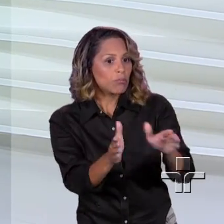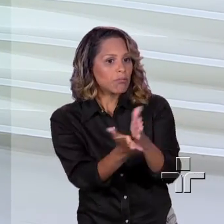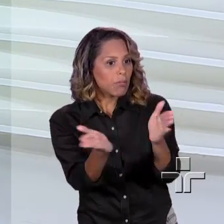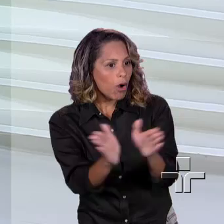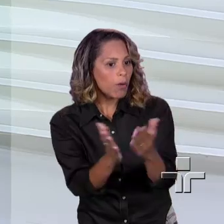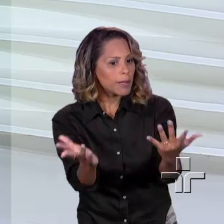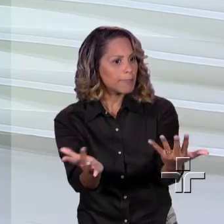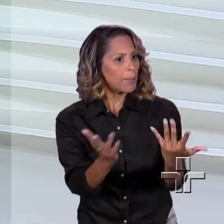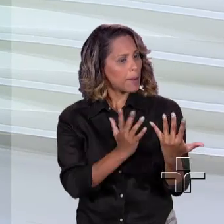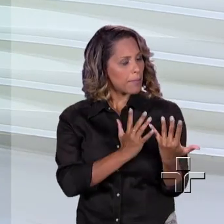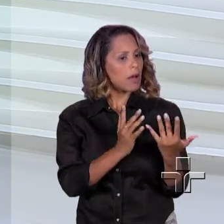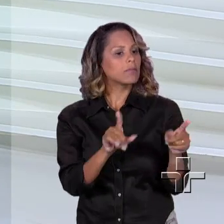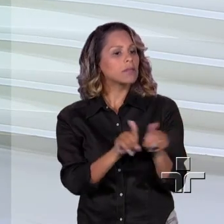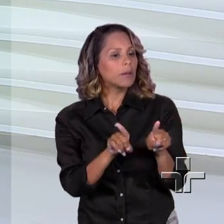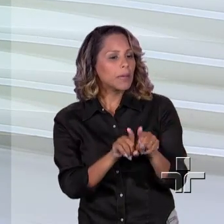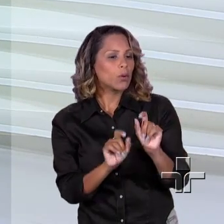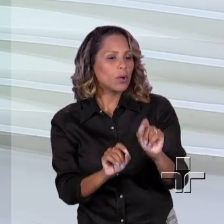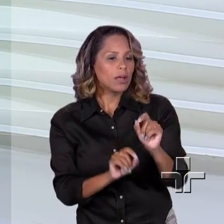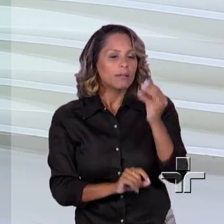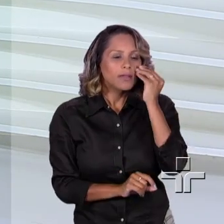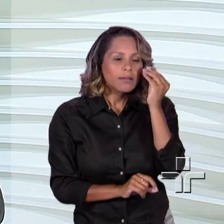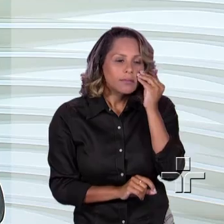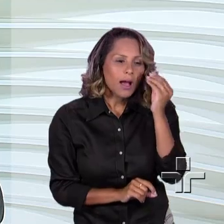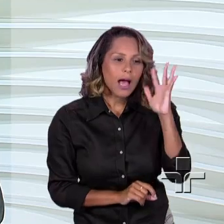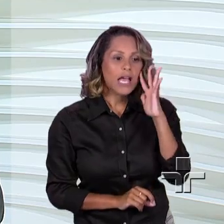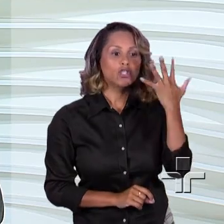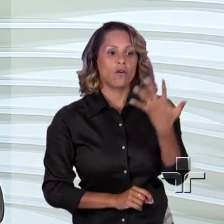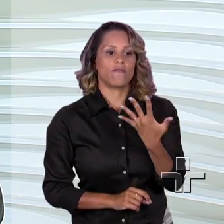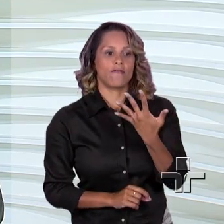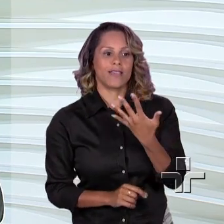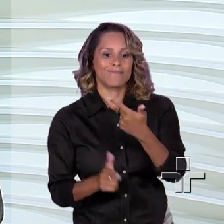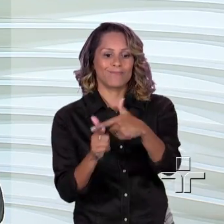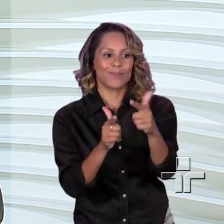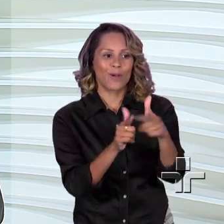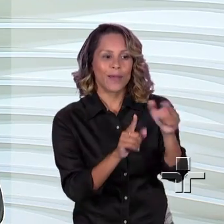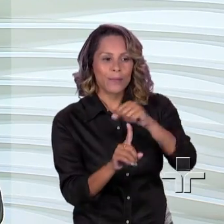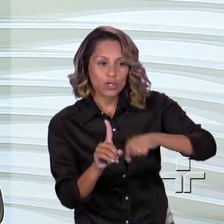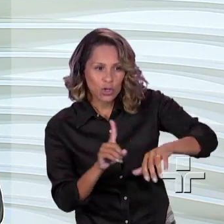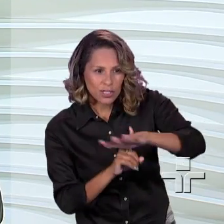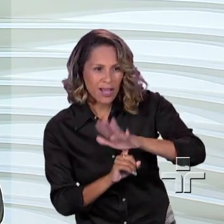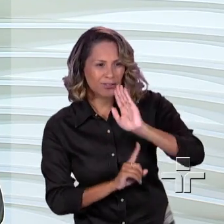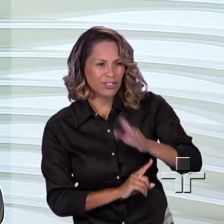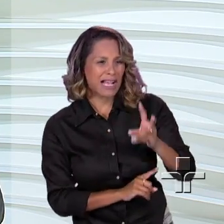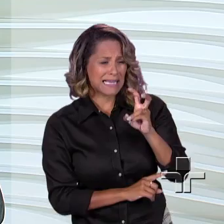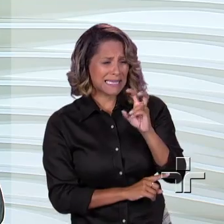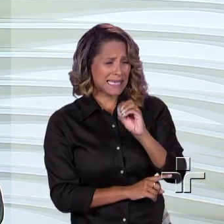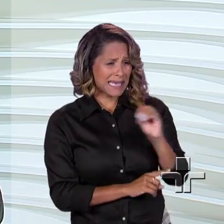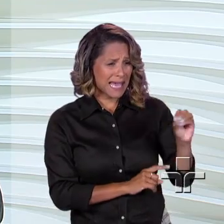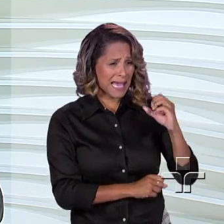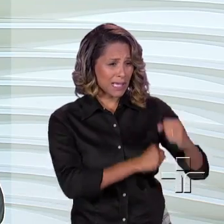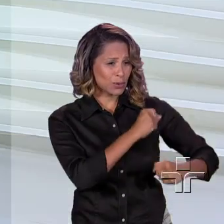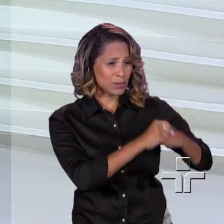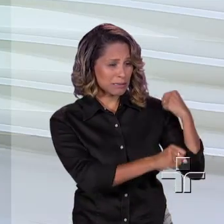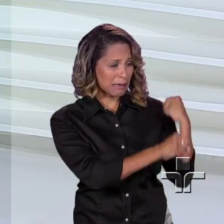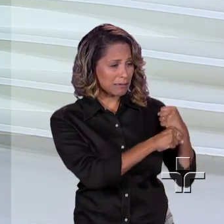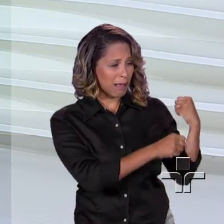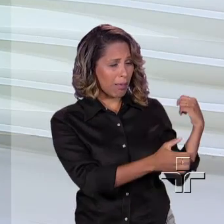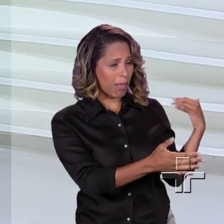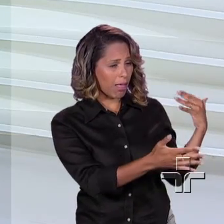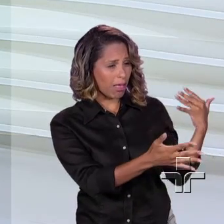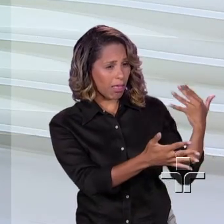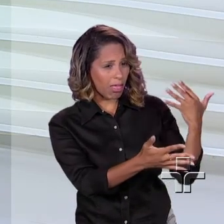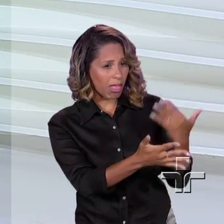resolver questões sociais que estavam durante 500 anos sendo ignorados. Eu me